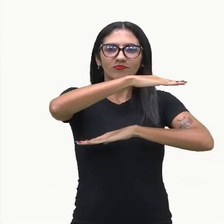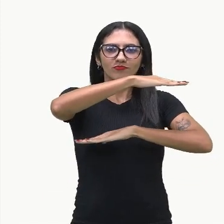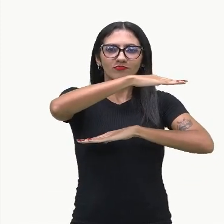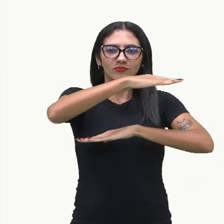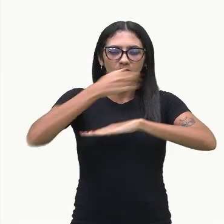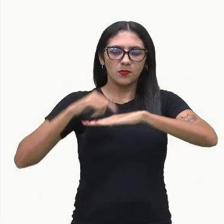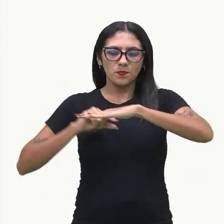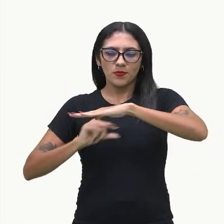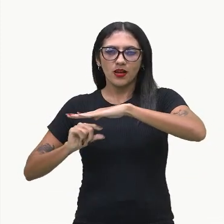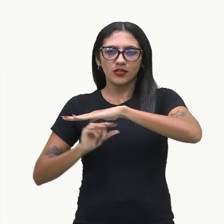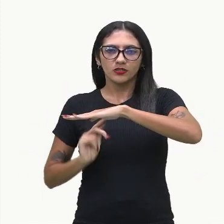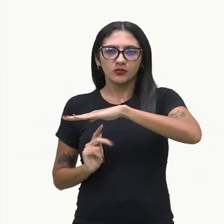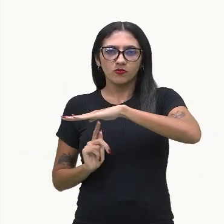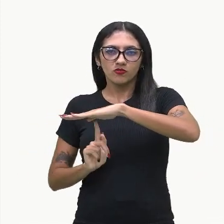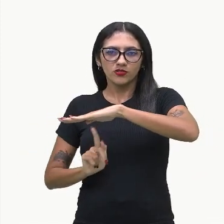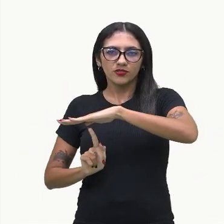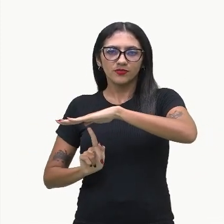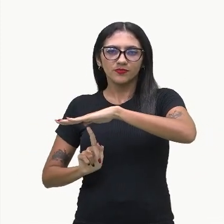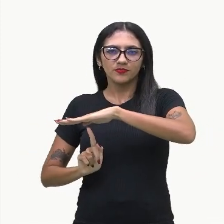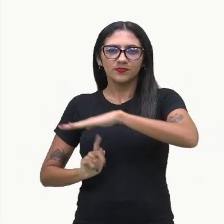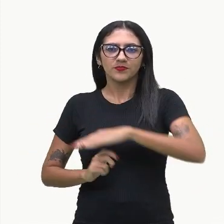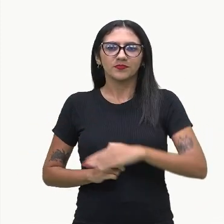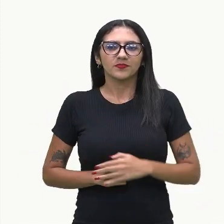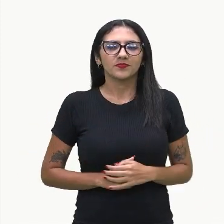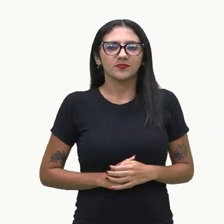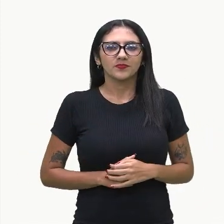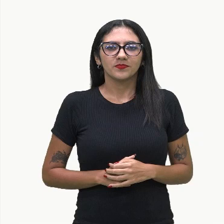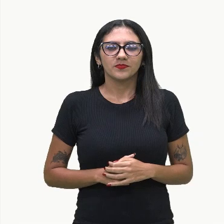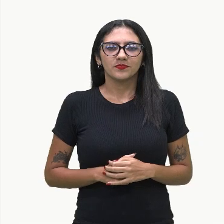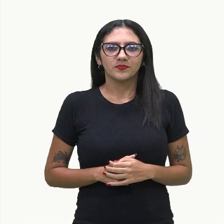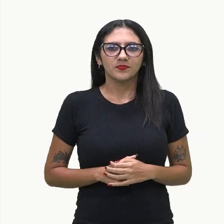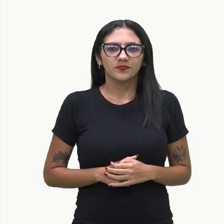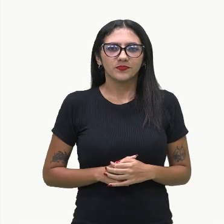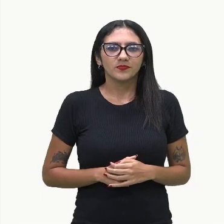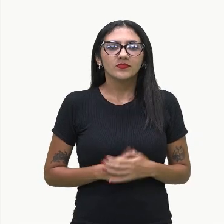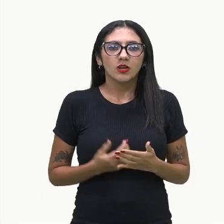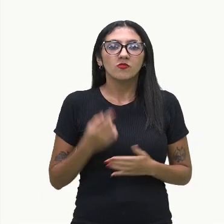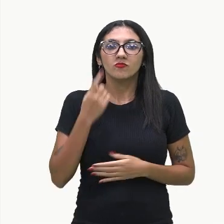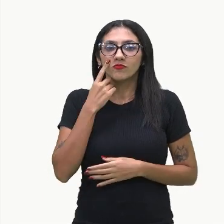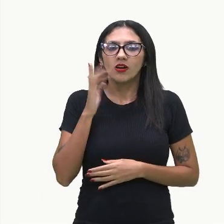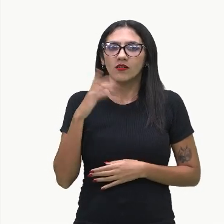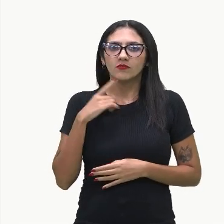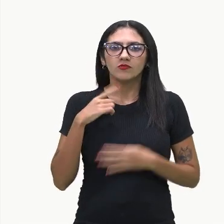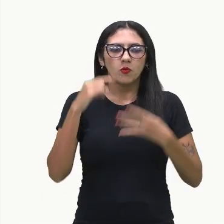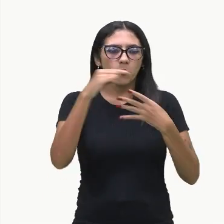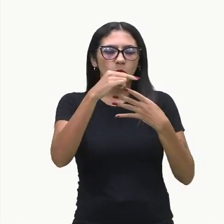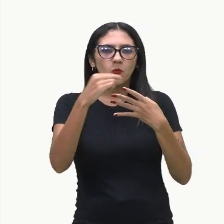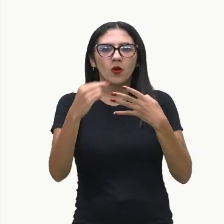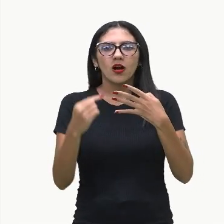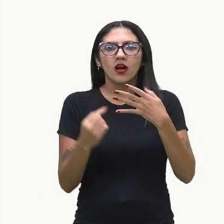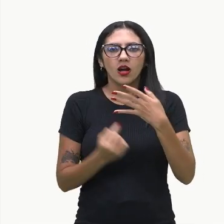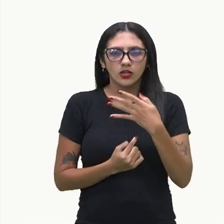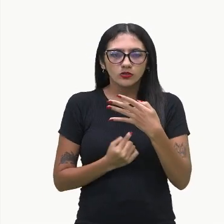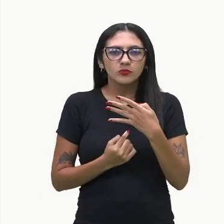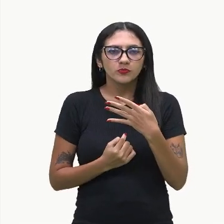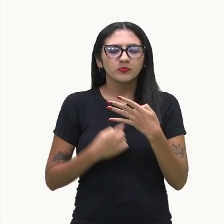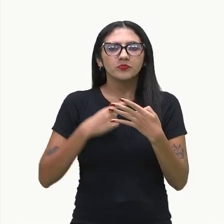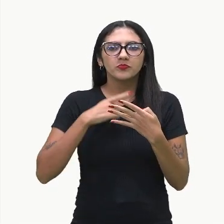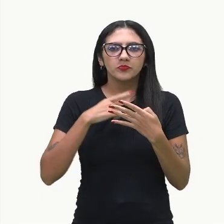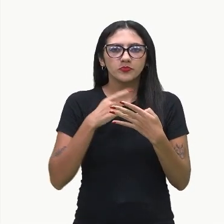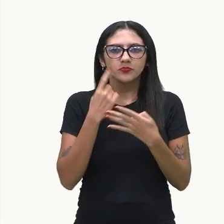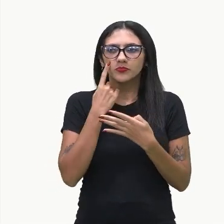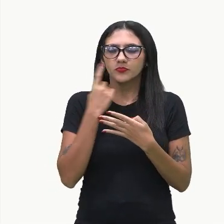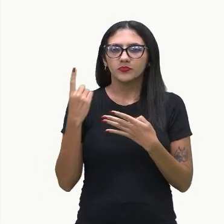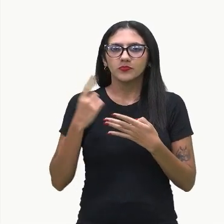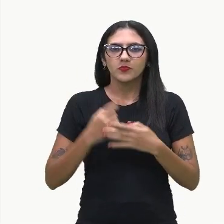G. Tranquilo? Então, aqui nós já vimos aí 4 tipos de ângulos que surgem quando nós temos ali,